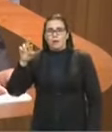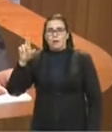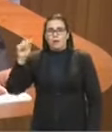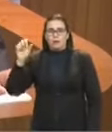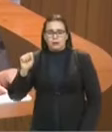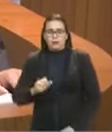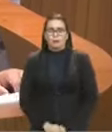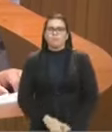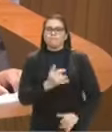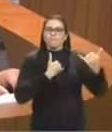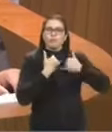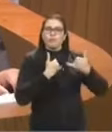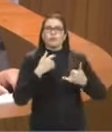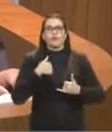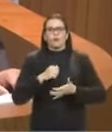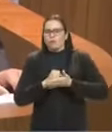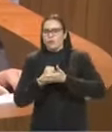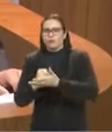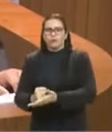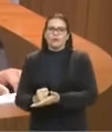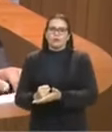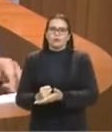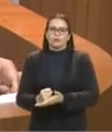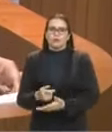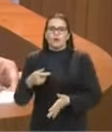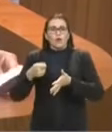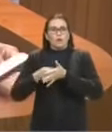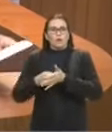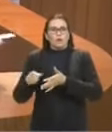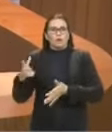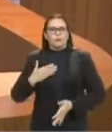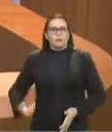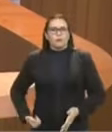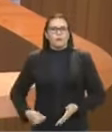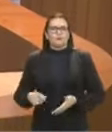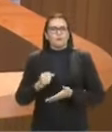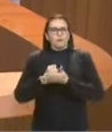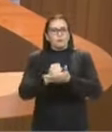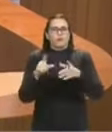Estado, na Assembleia Legislativa, cobrando as ações do Estado do Maranhão, do governo do Estado do Maranhão.